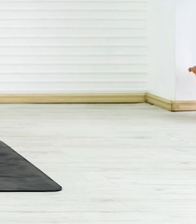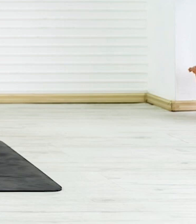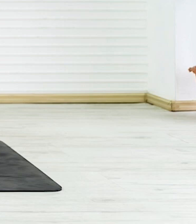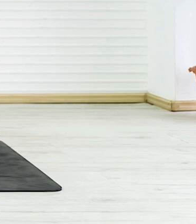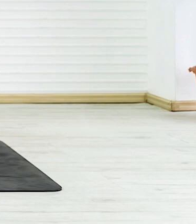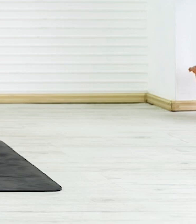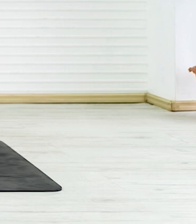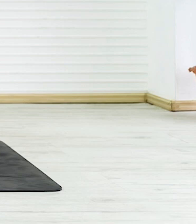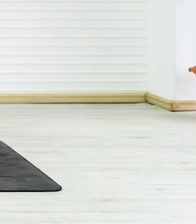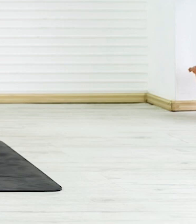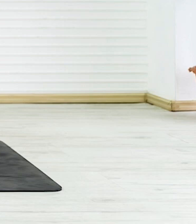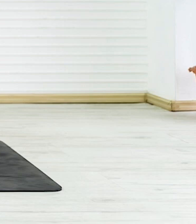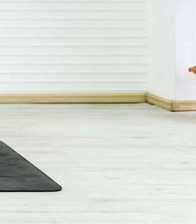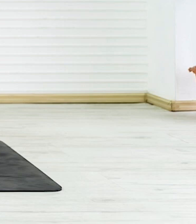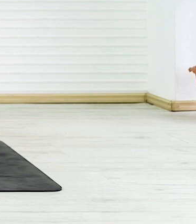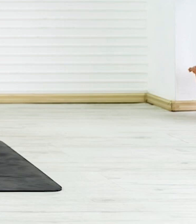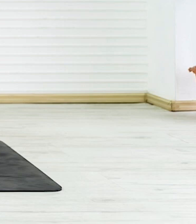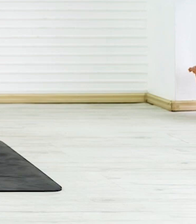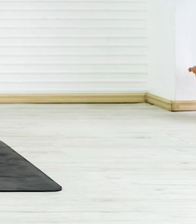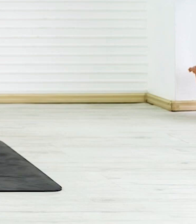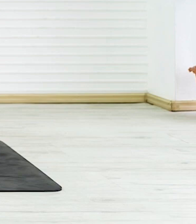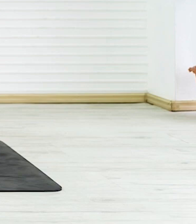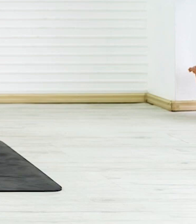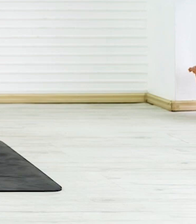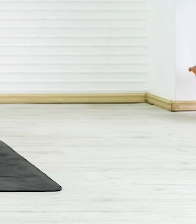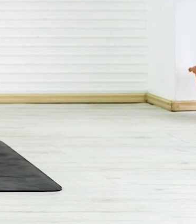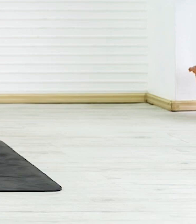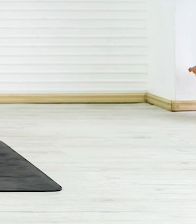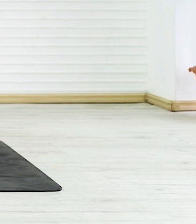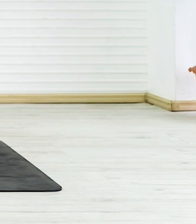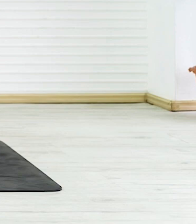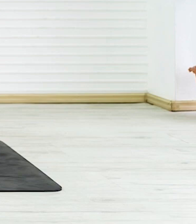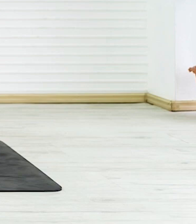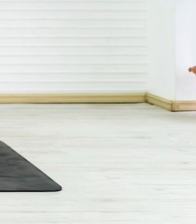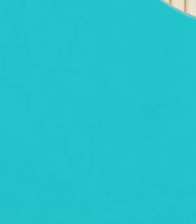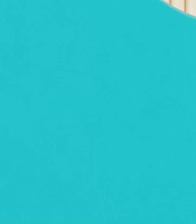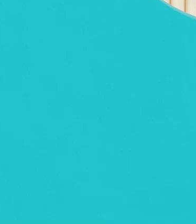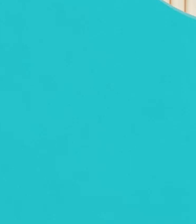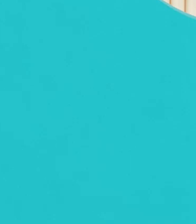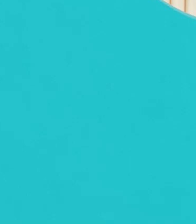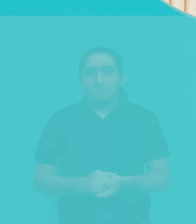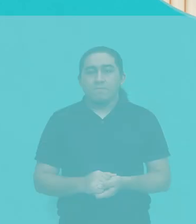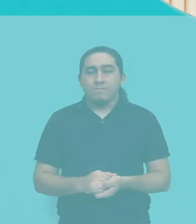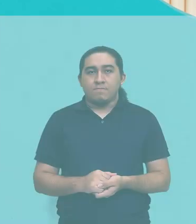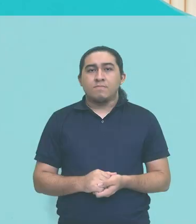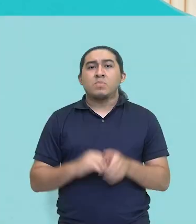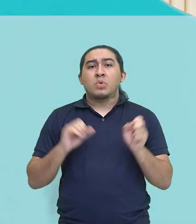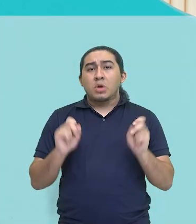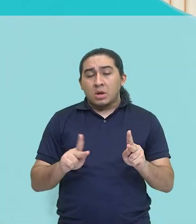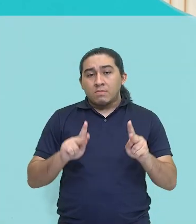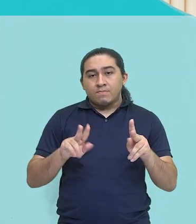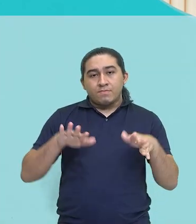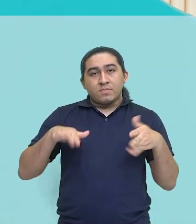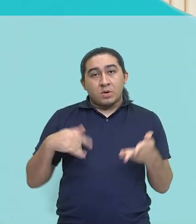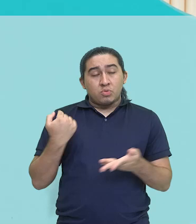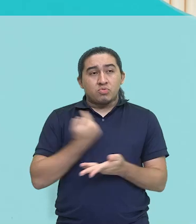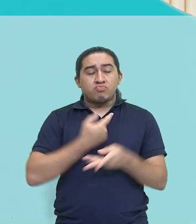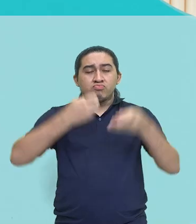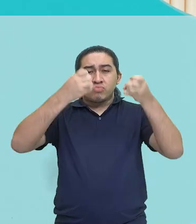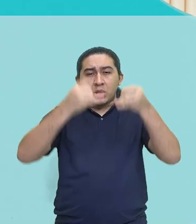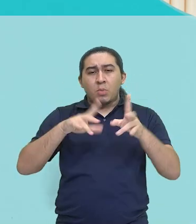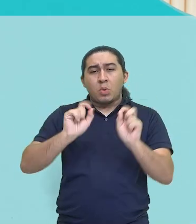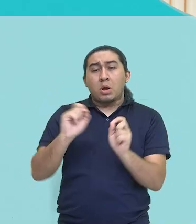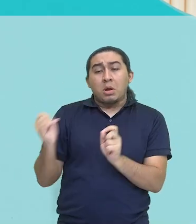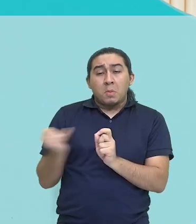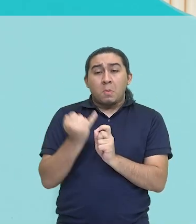Muito Muito bem, gente. Então aqui a gente falou sobre a importância